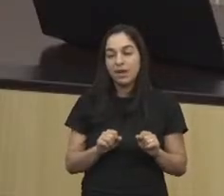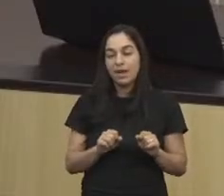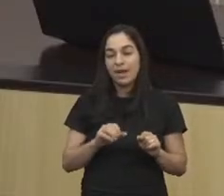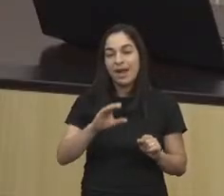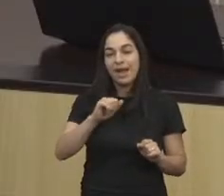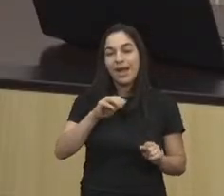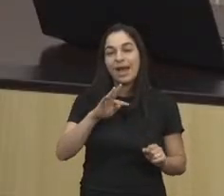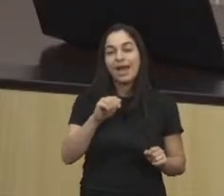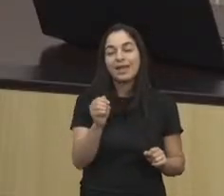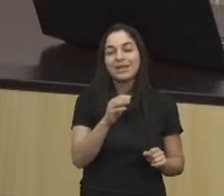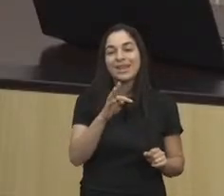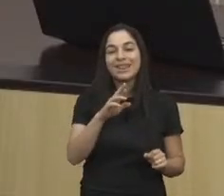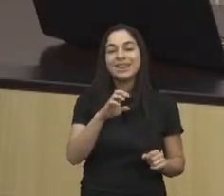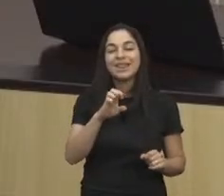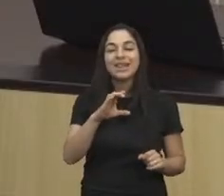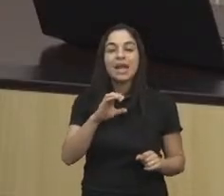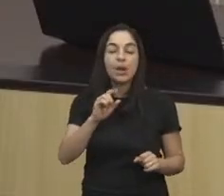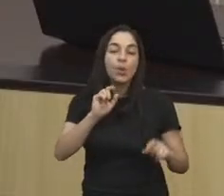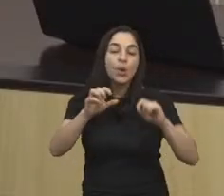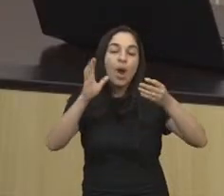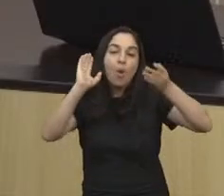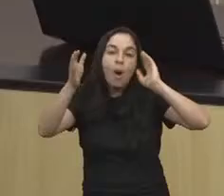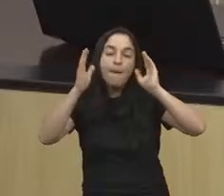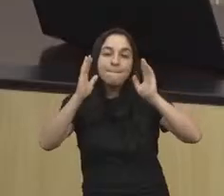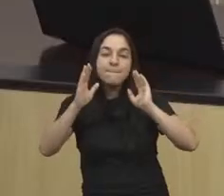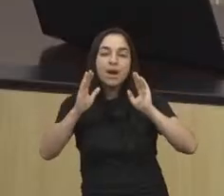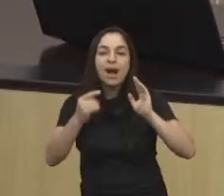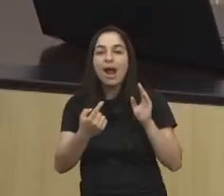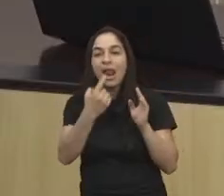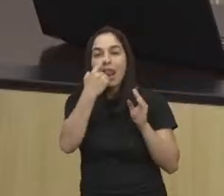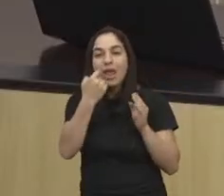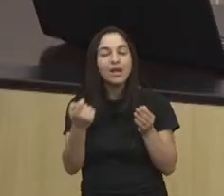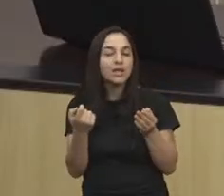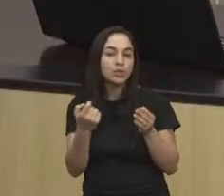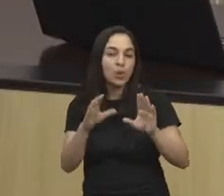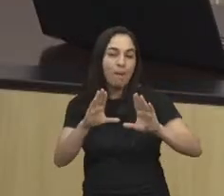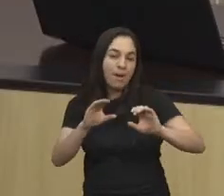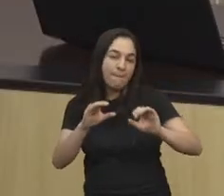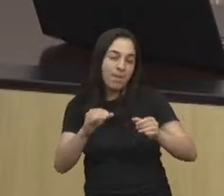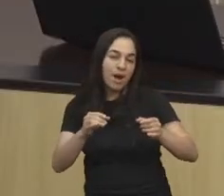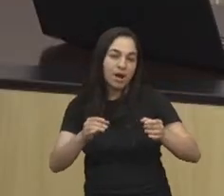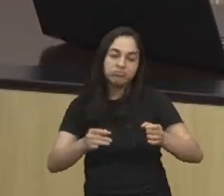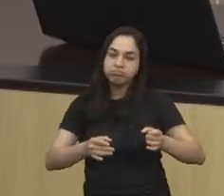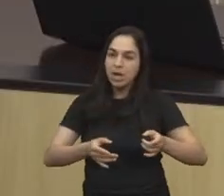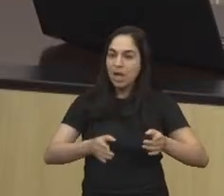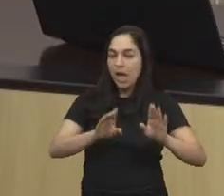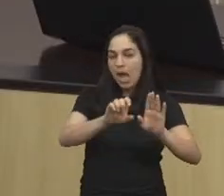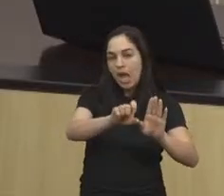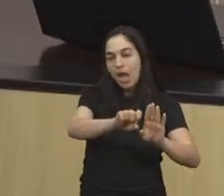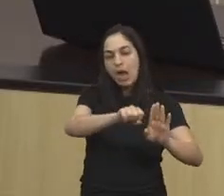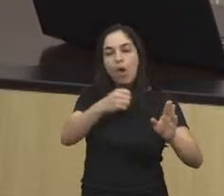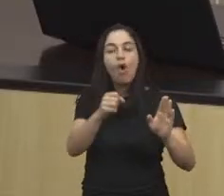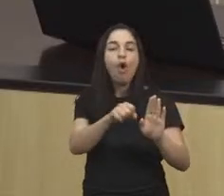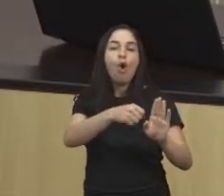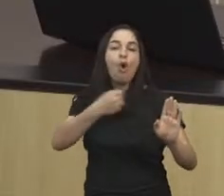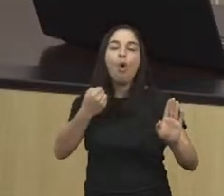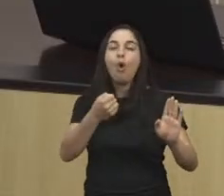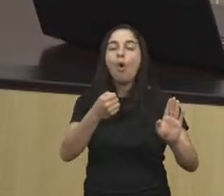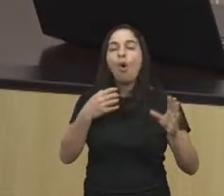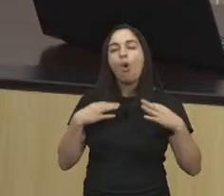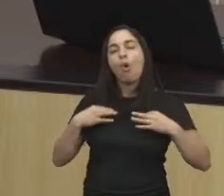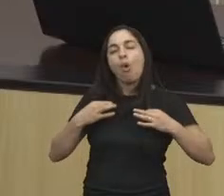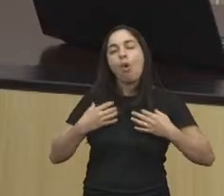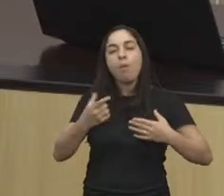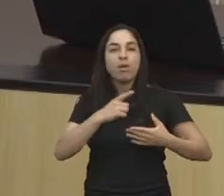Catatreco no município, que a operação Catatreco é fundamental para a cidade também, mas se a gente puder reforçar essa operação